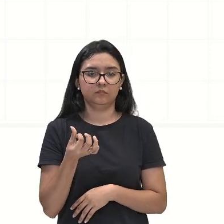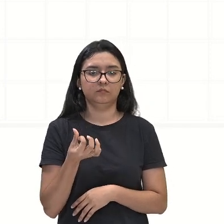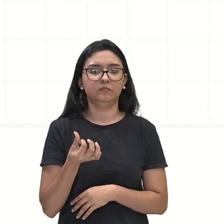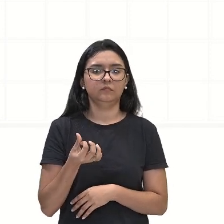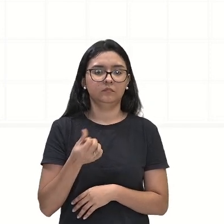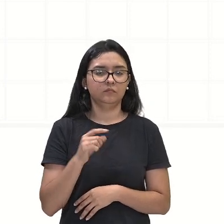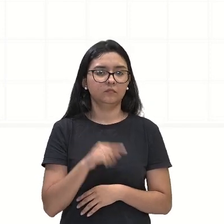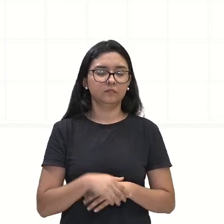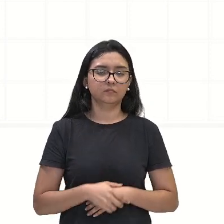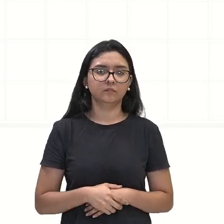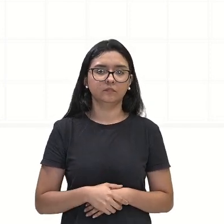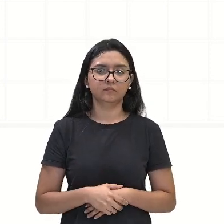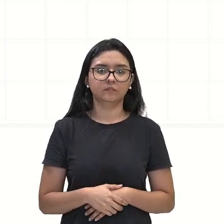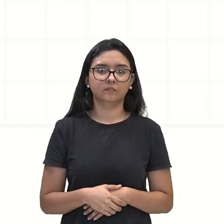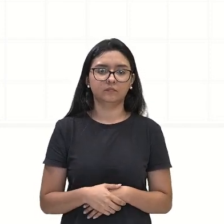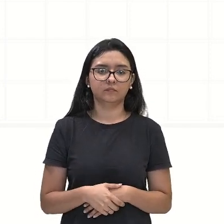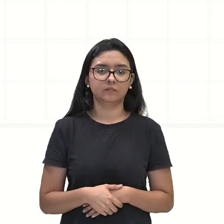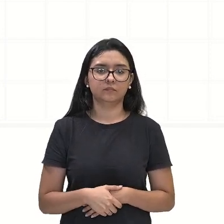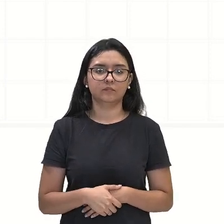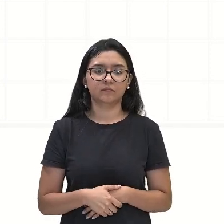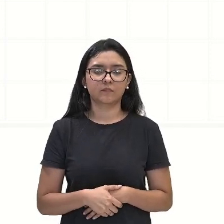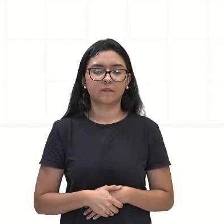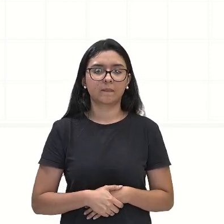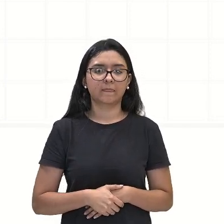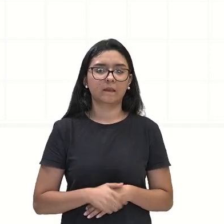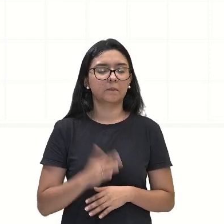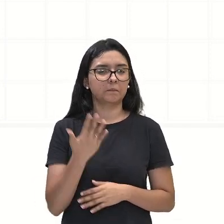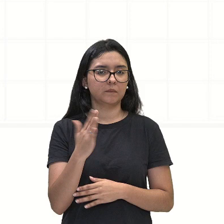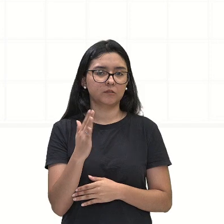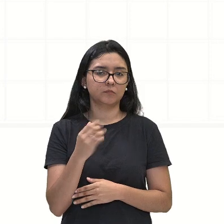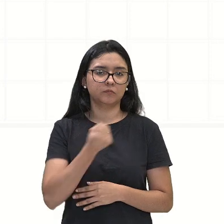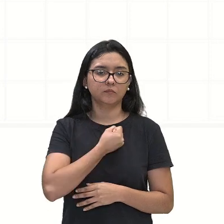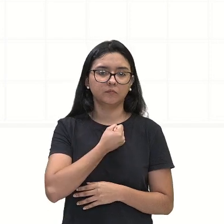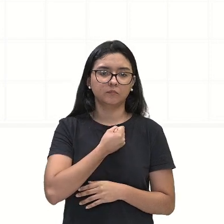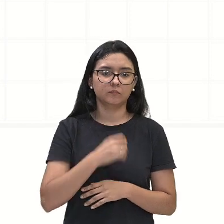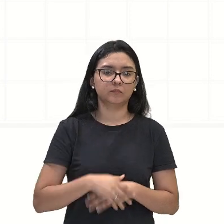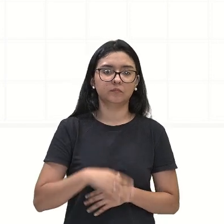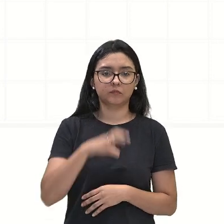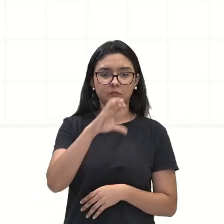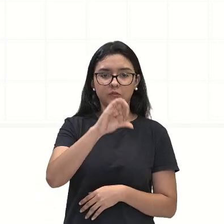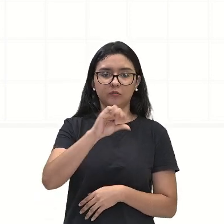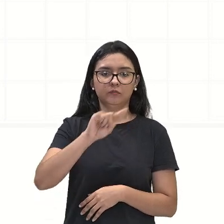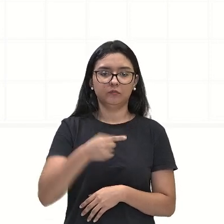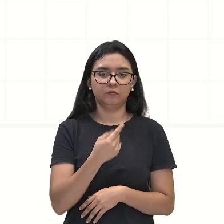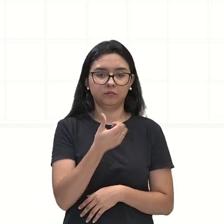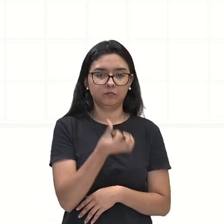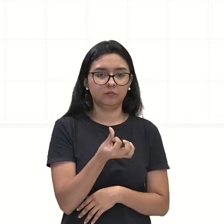6,16666. Beleza? Então, vai ser aproximadamente